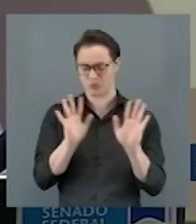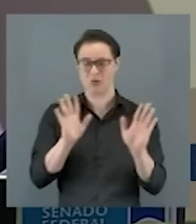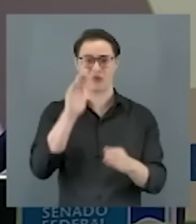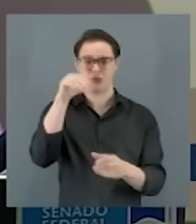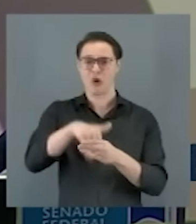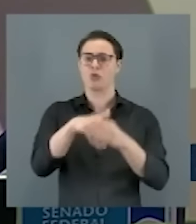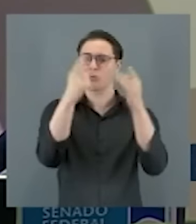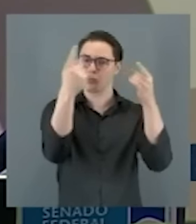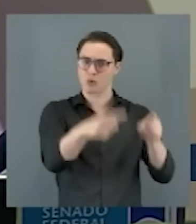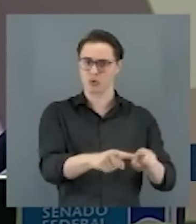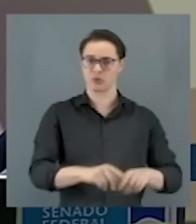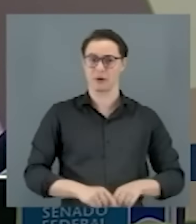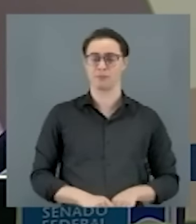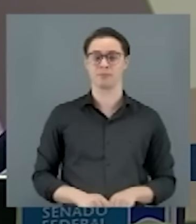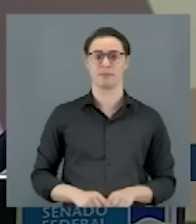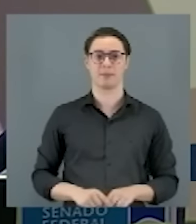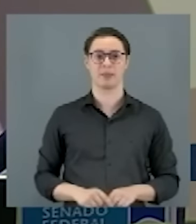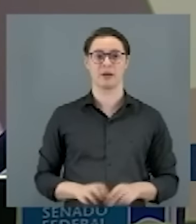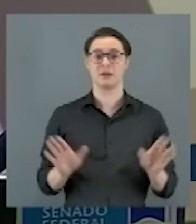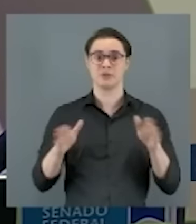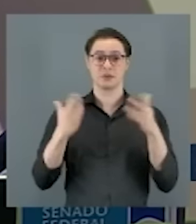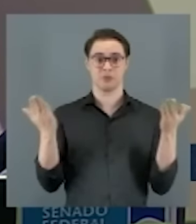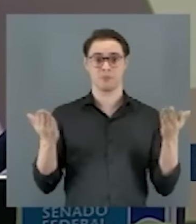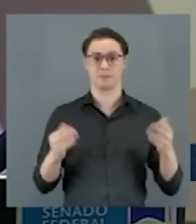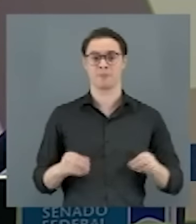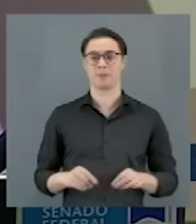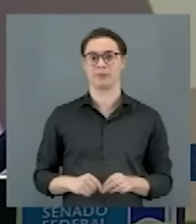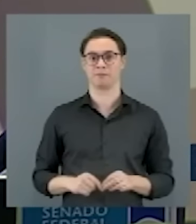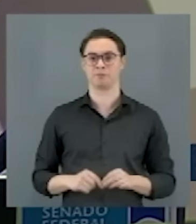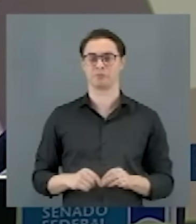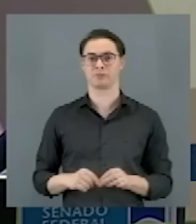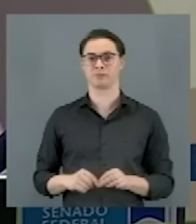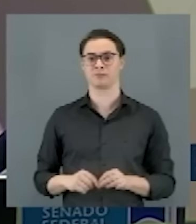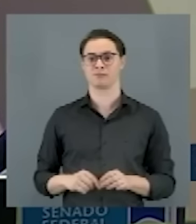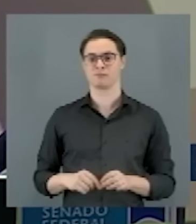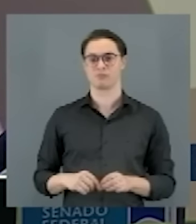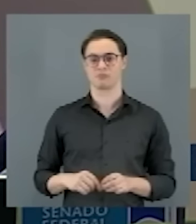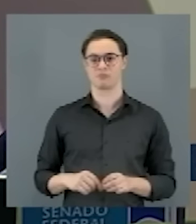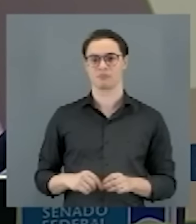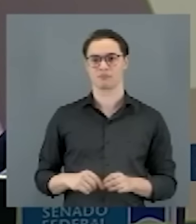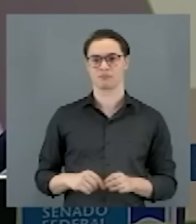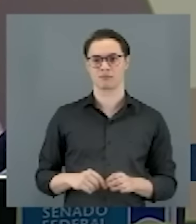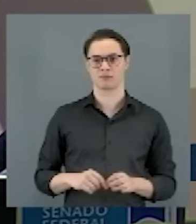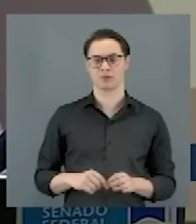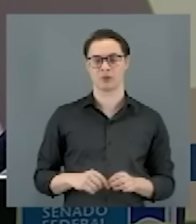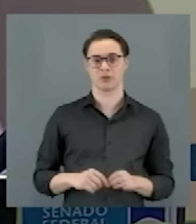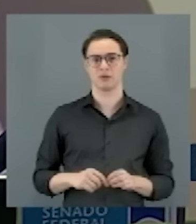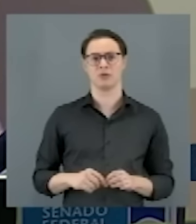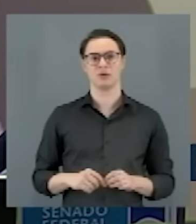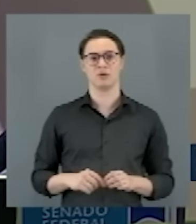aí, senhor presidente, aqui o texto ele tem